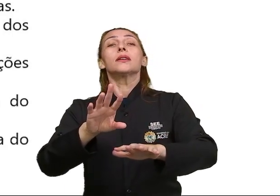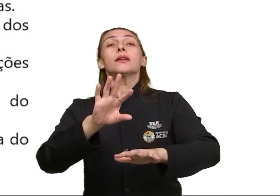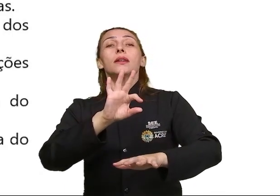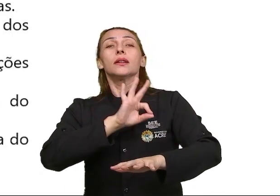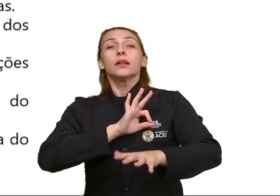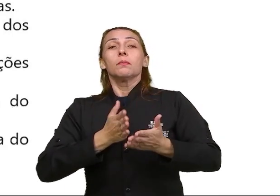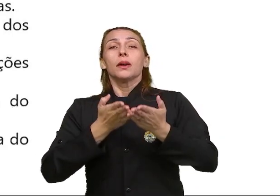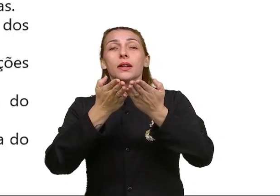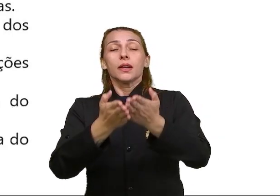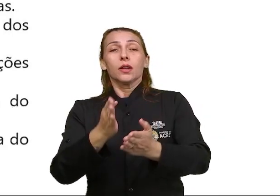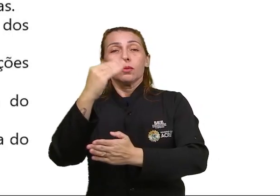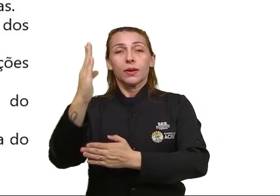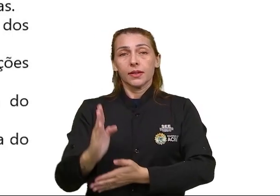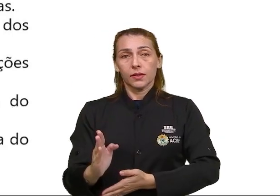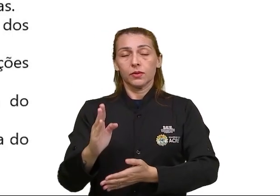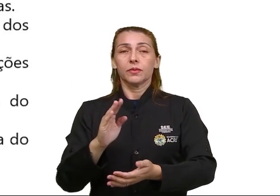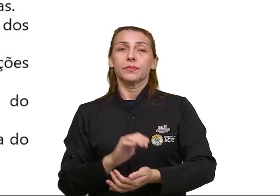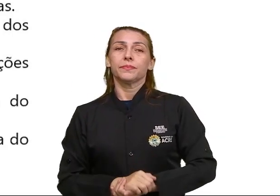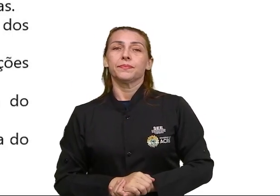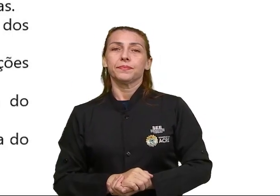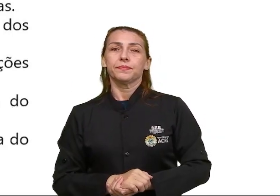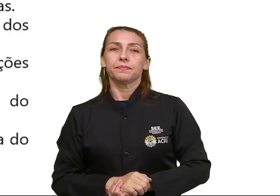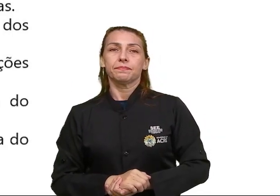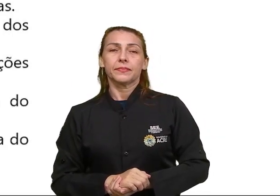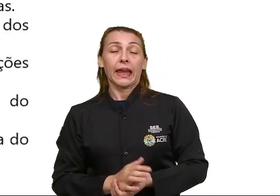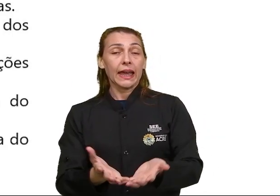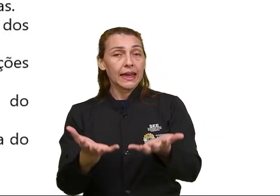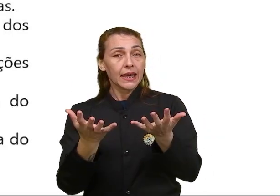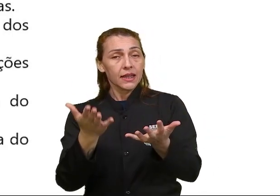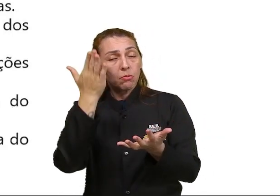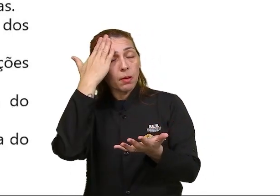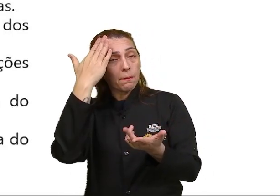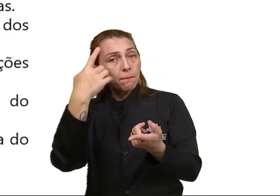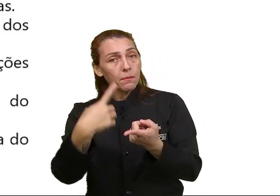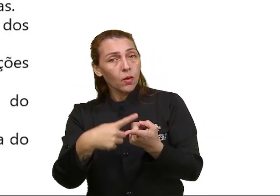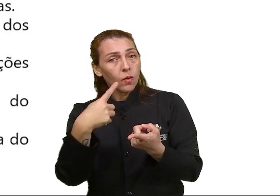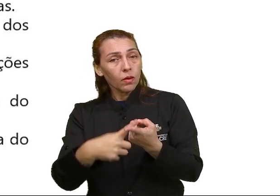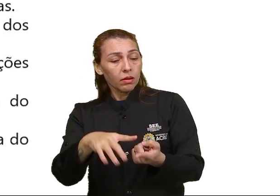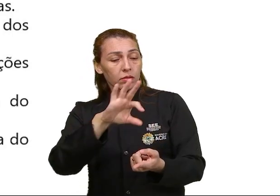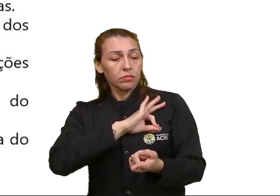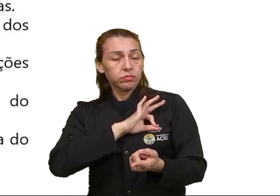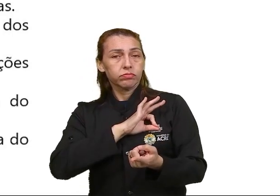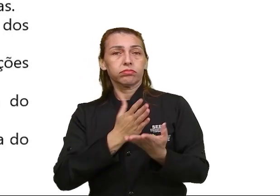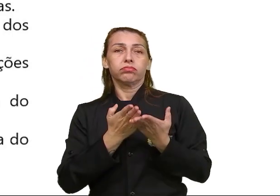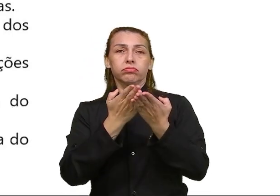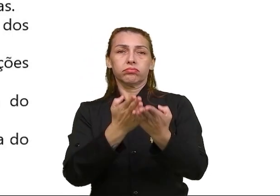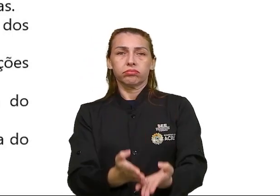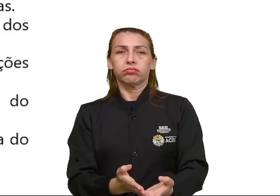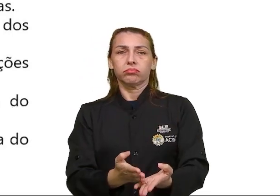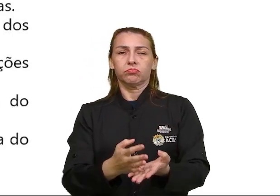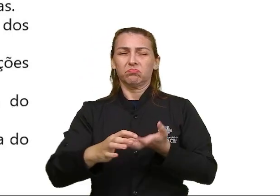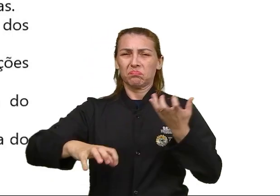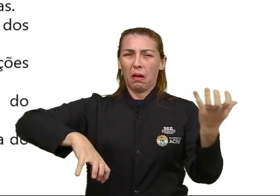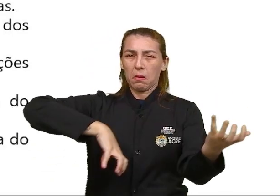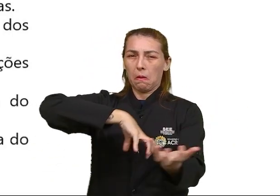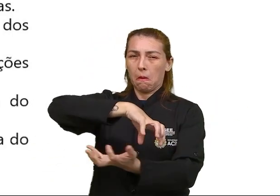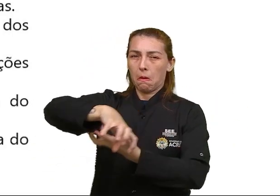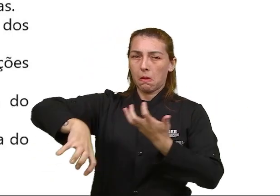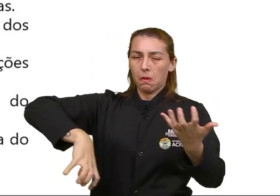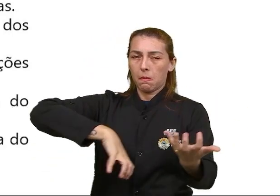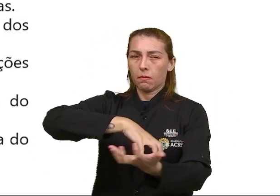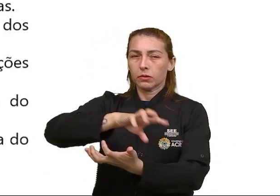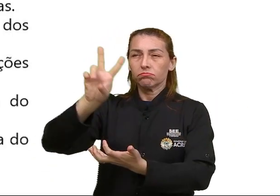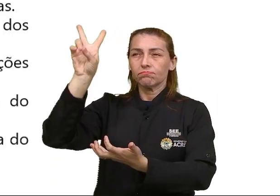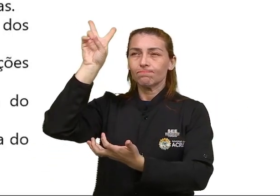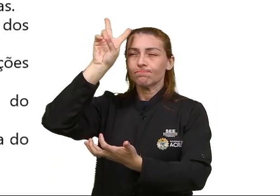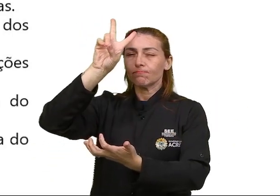Brasil pelo. Basicamente, a questão quer saber por que os marinheiros se revoltaram. Aí, nesse momento, você vai puxar lá na